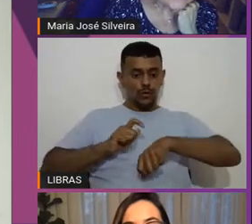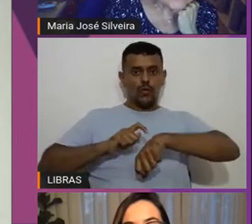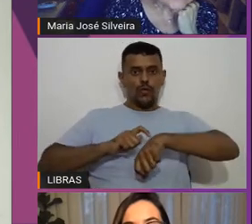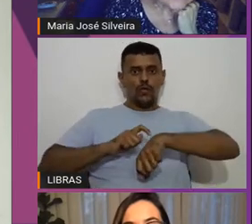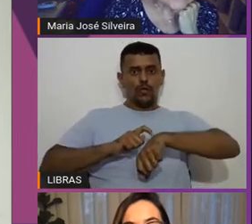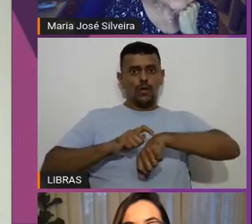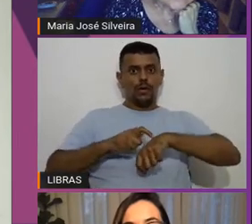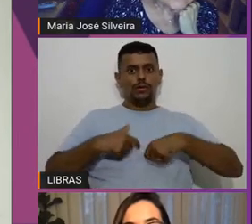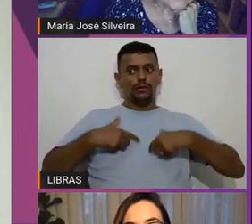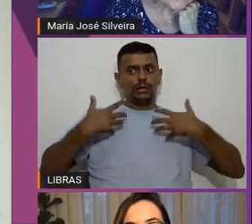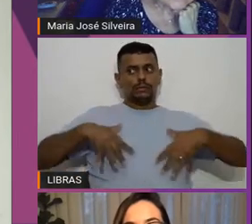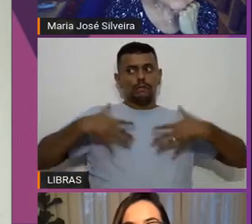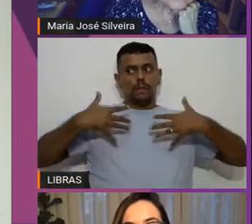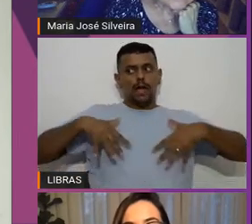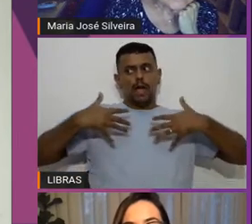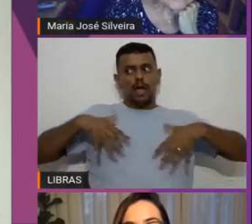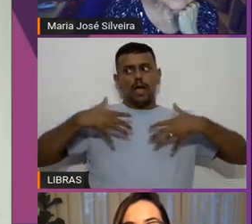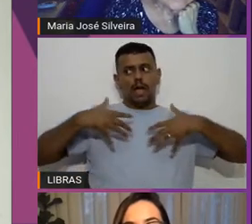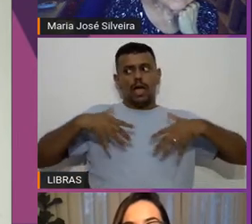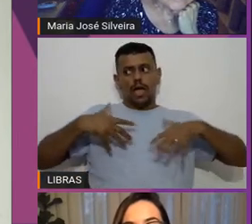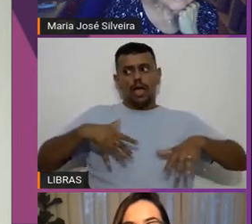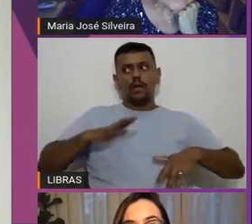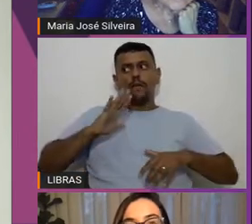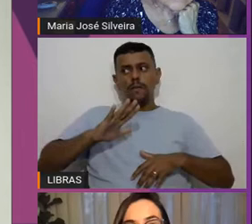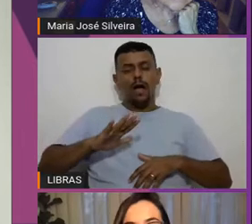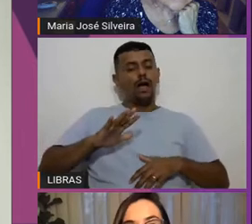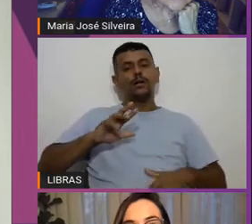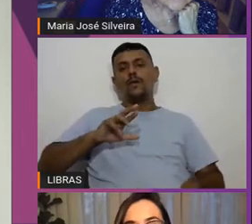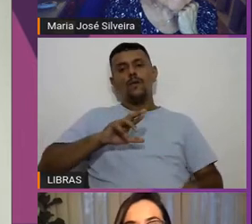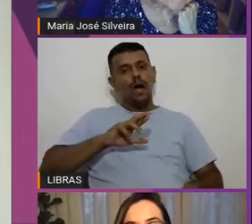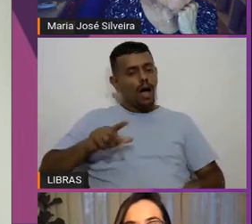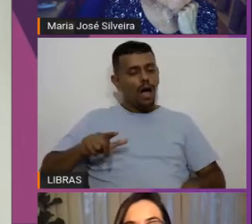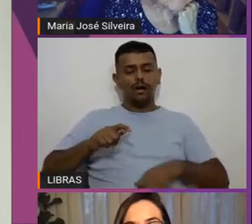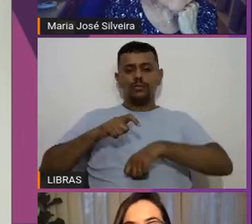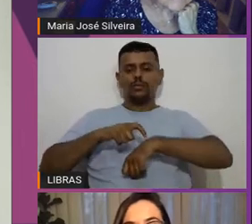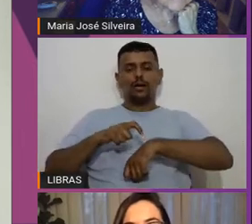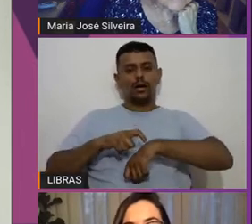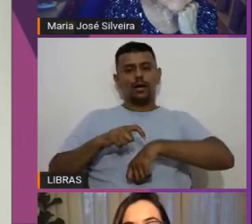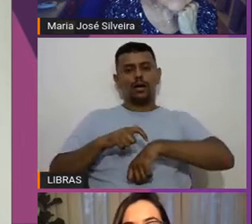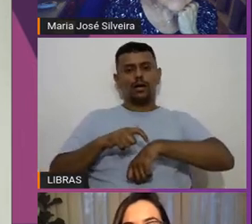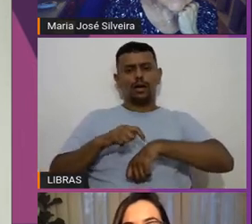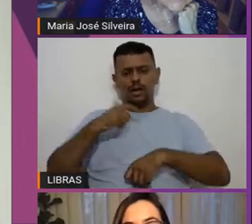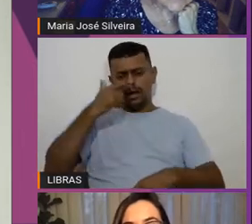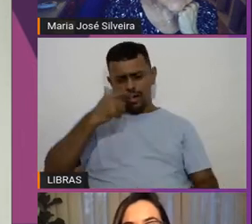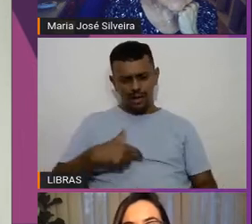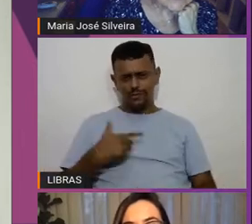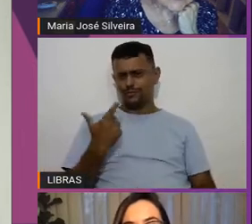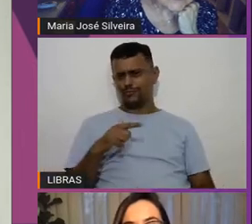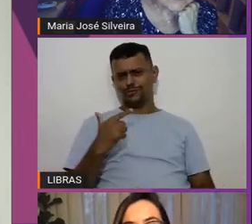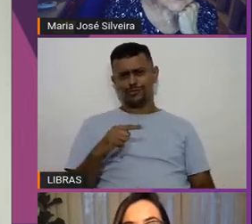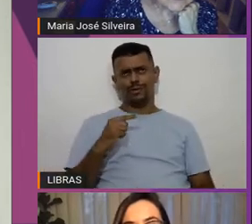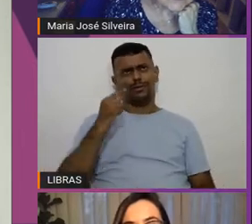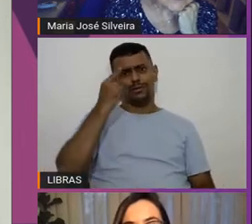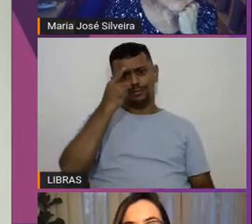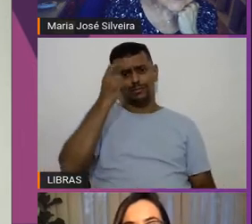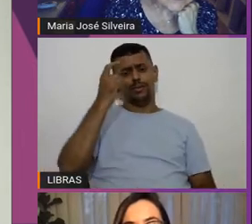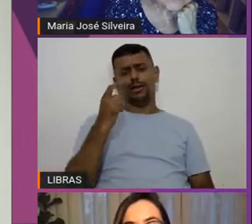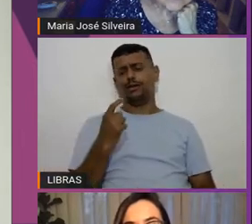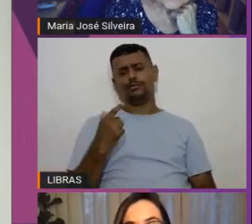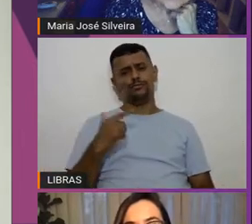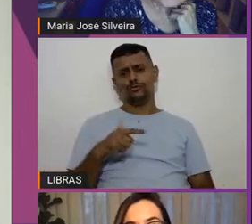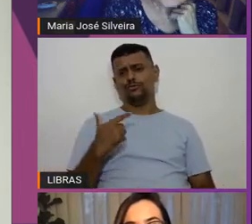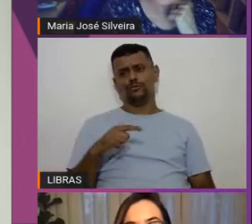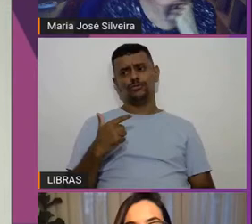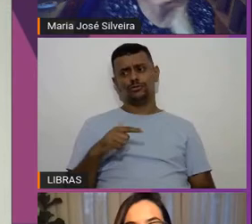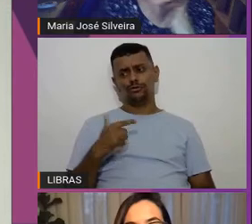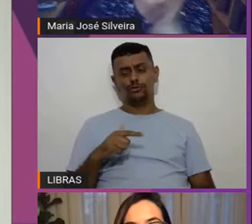quando quem eu era mesmo naquele momento assim então eu não tinha ideia de que eu era uma migrante como hoje em dia eu tenho a noção